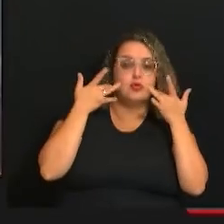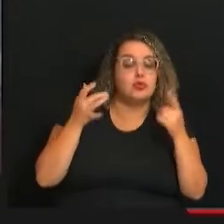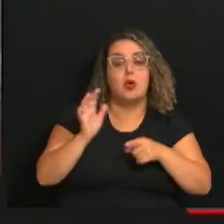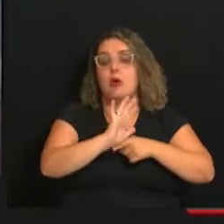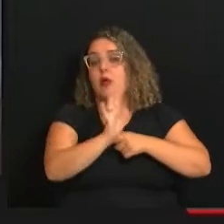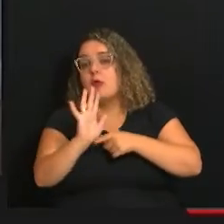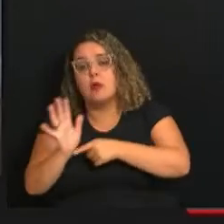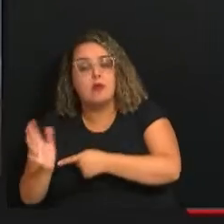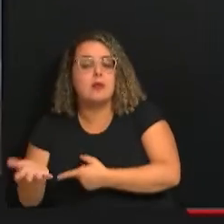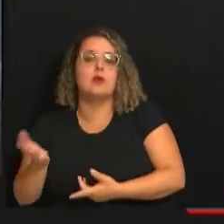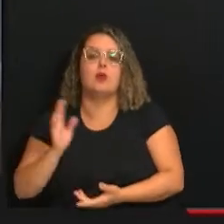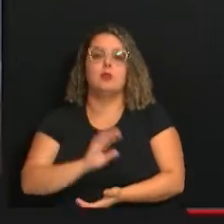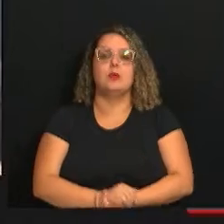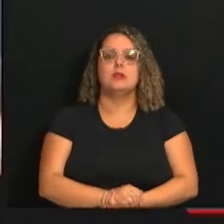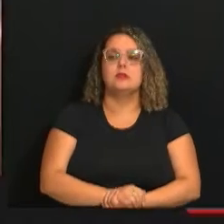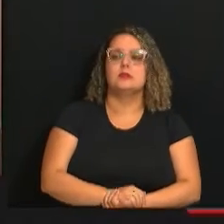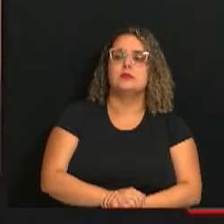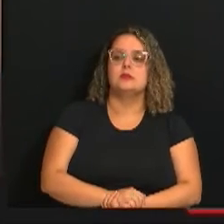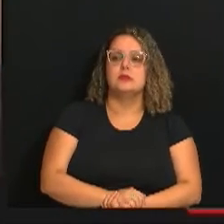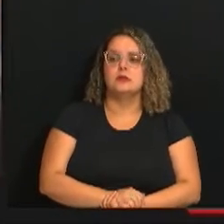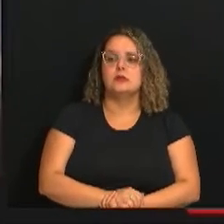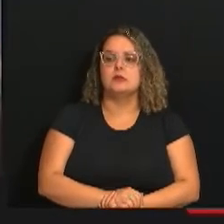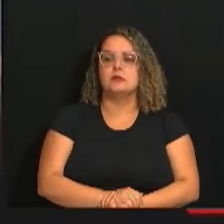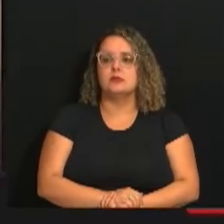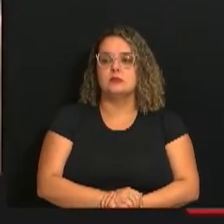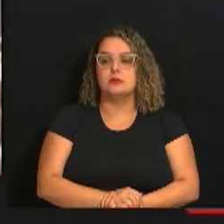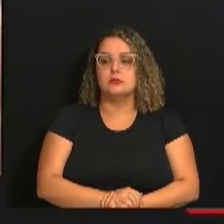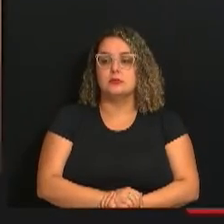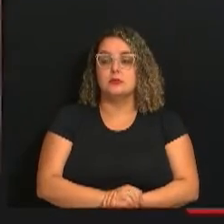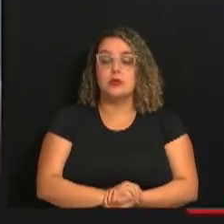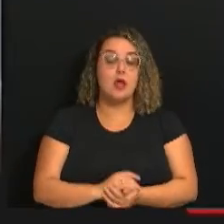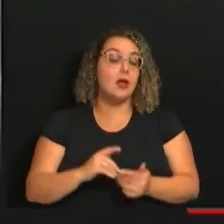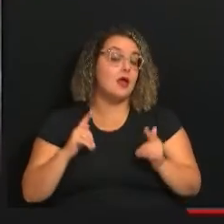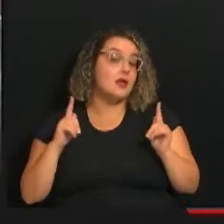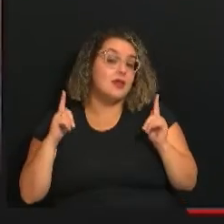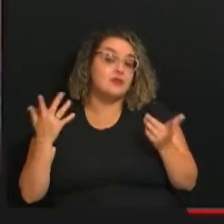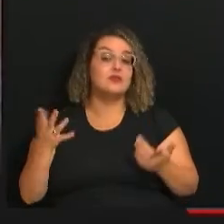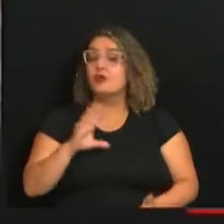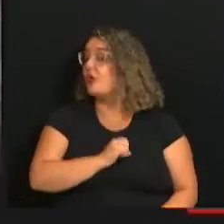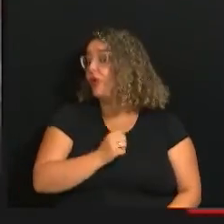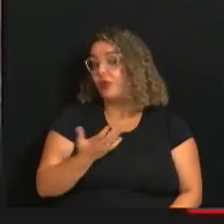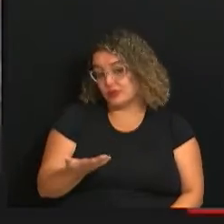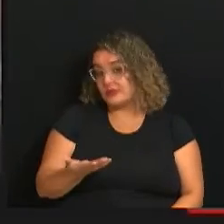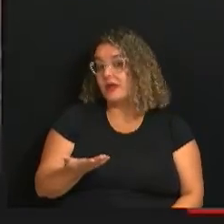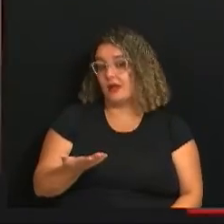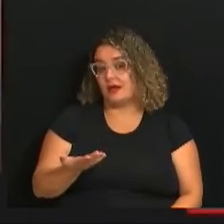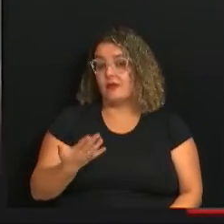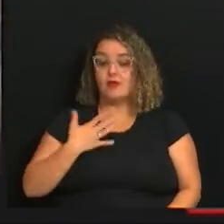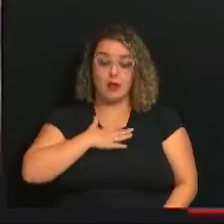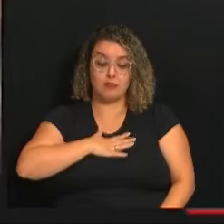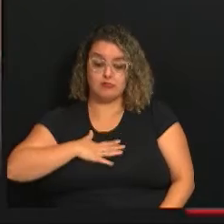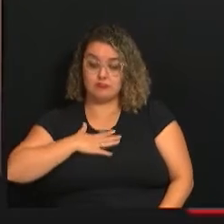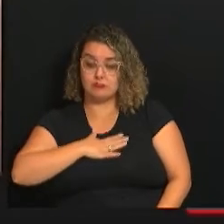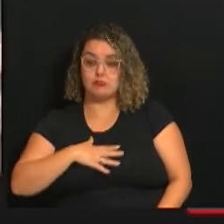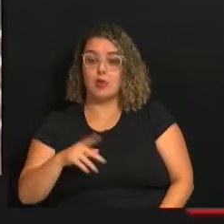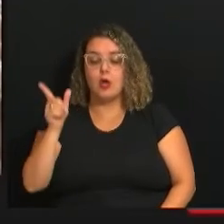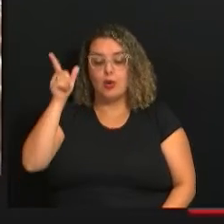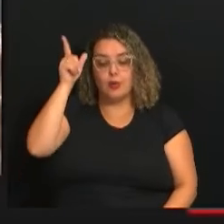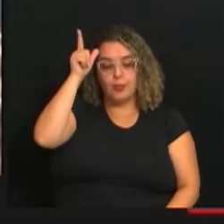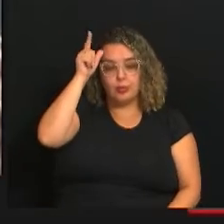Havia, tanto que, enquanto eu fui juíza, eu não era escritora, né? Para dar